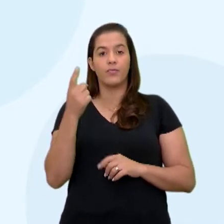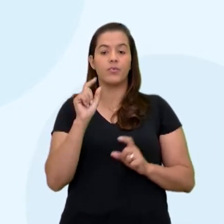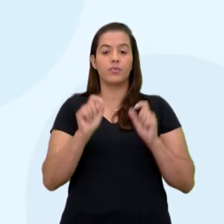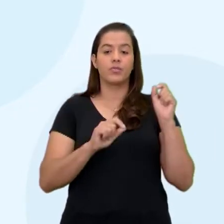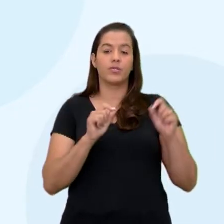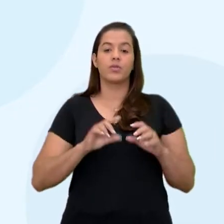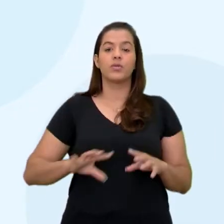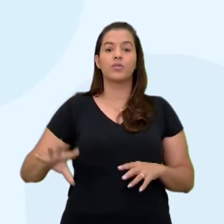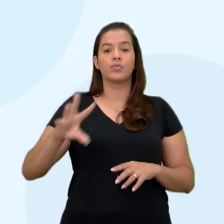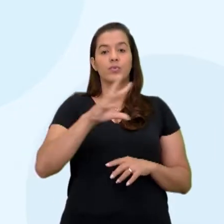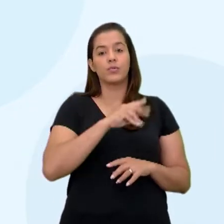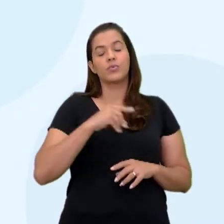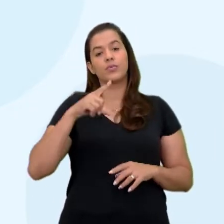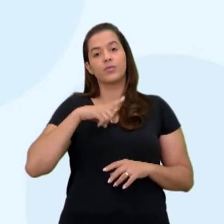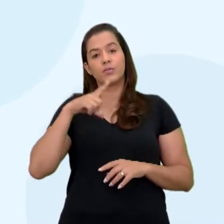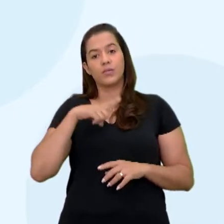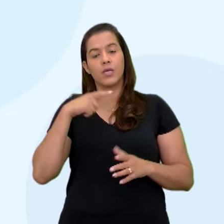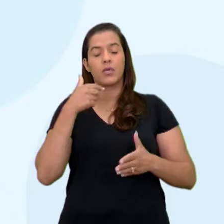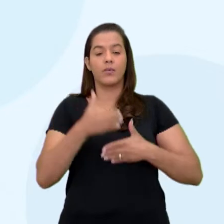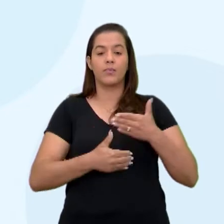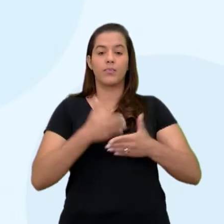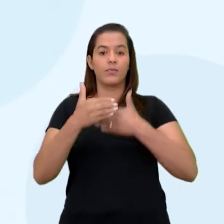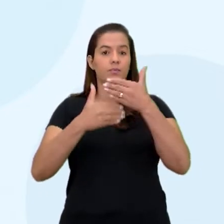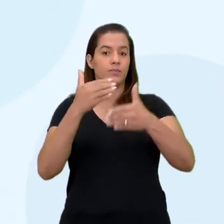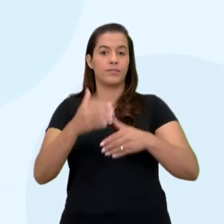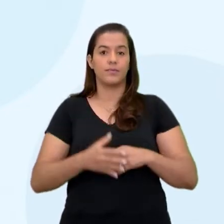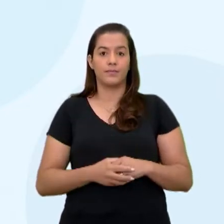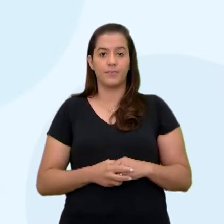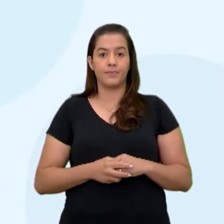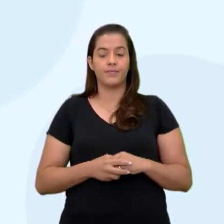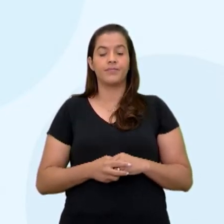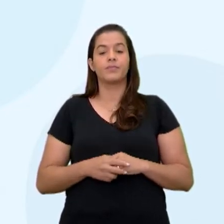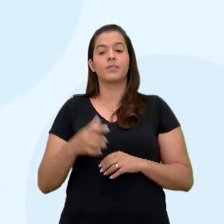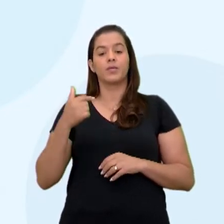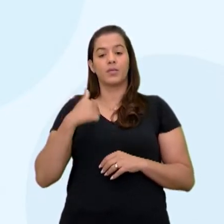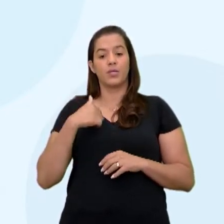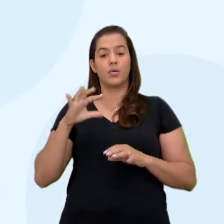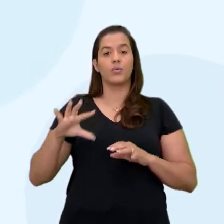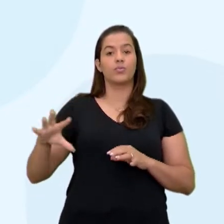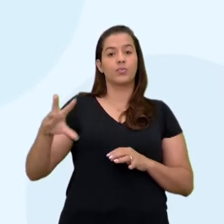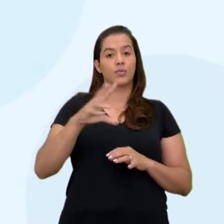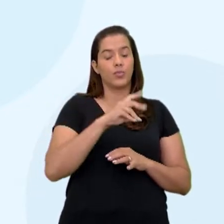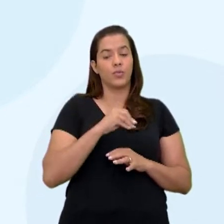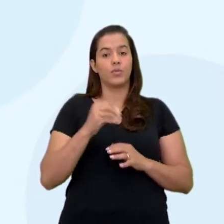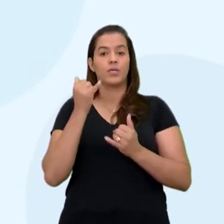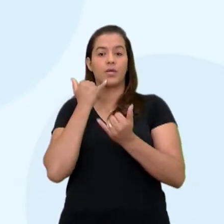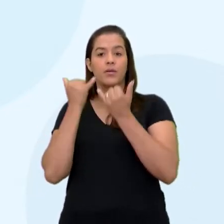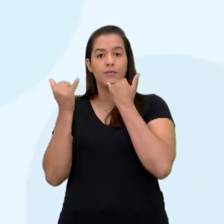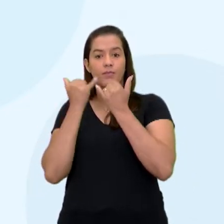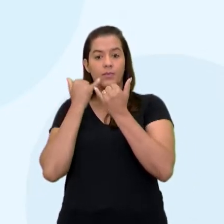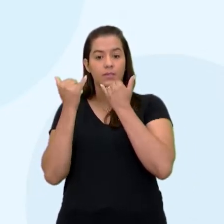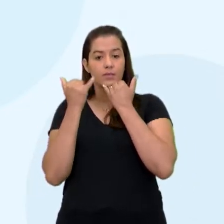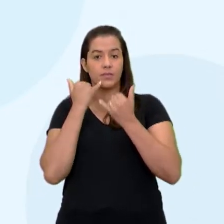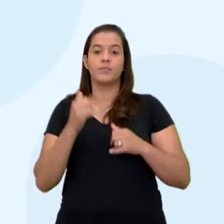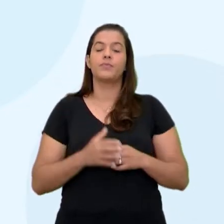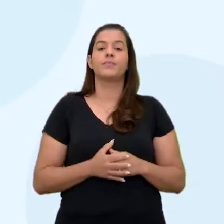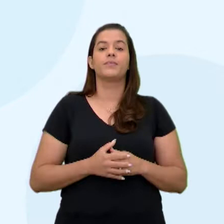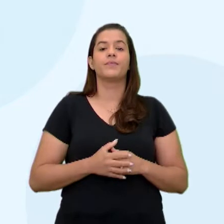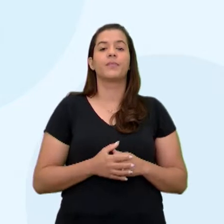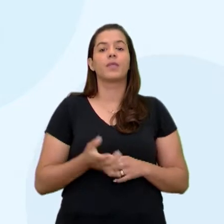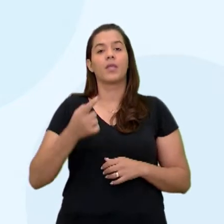tudo passa por um processo. Eu lá capto a informação, eu